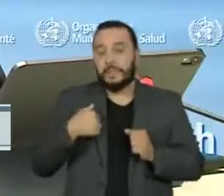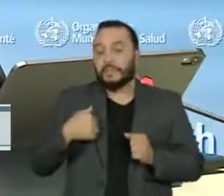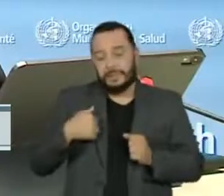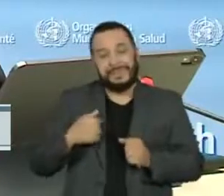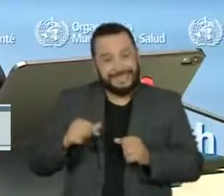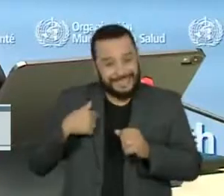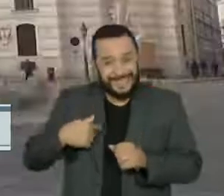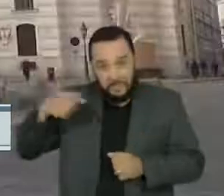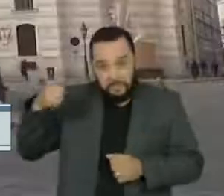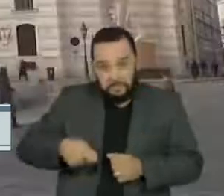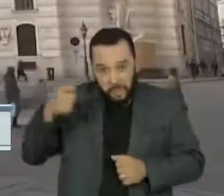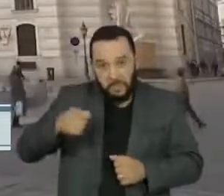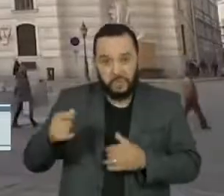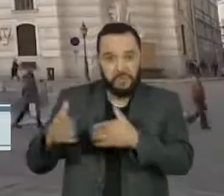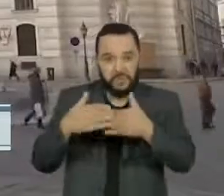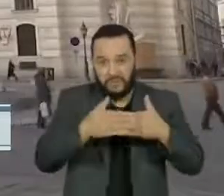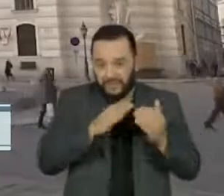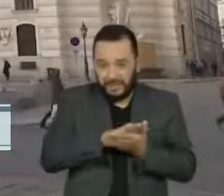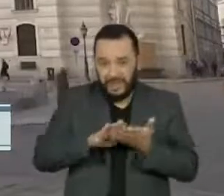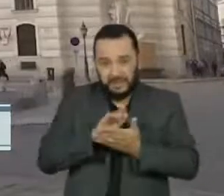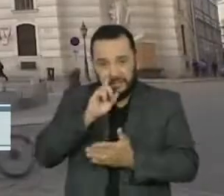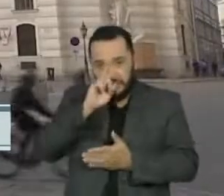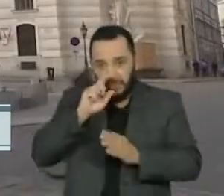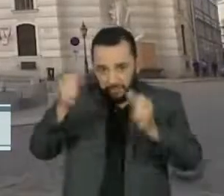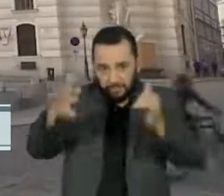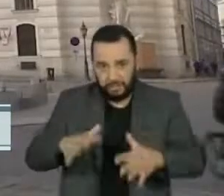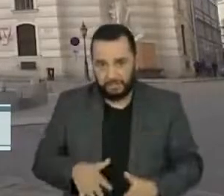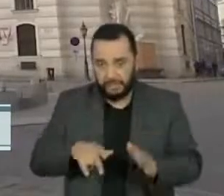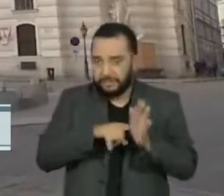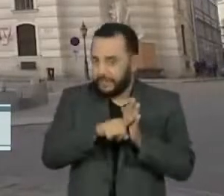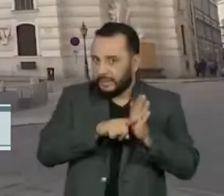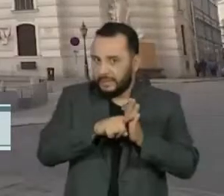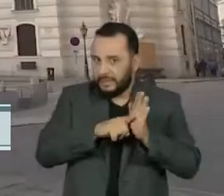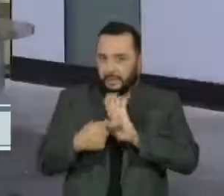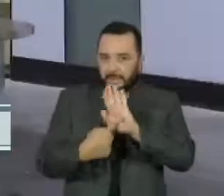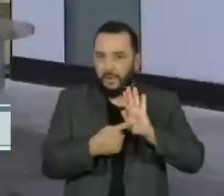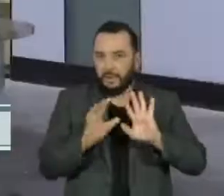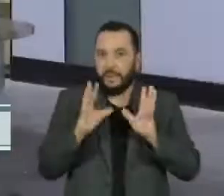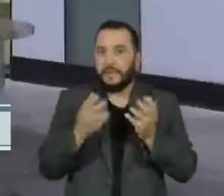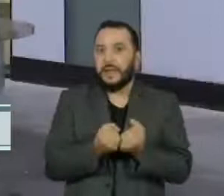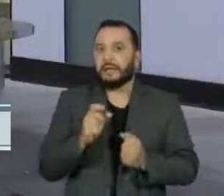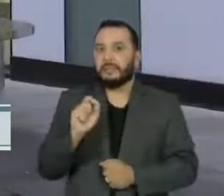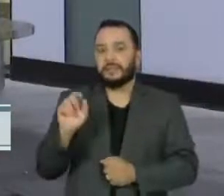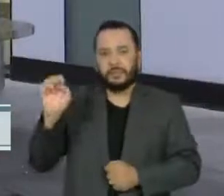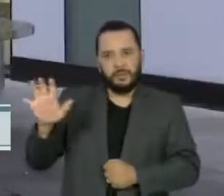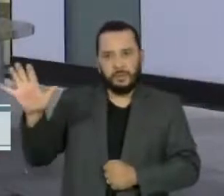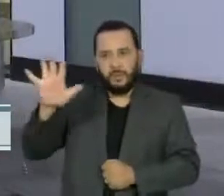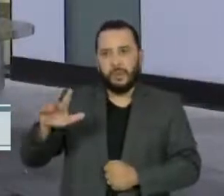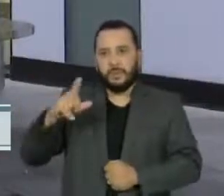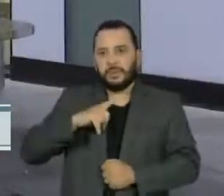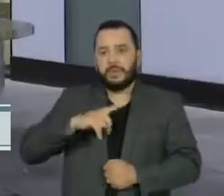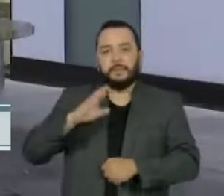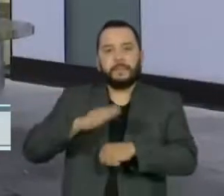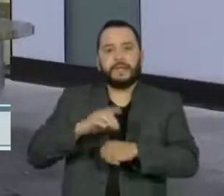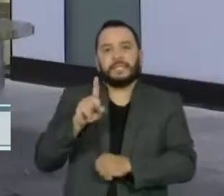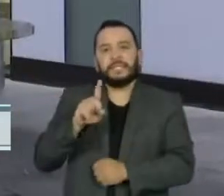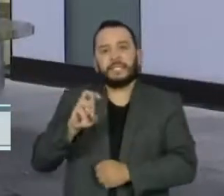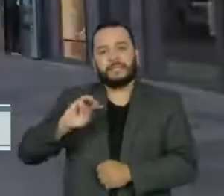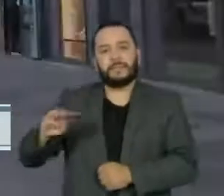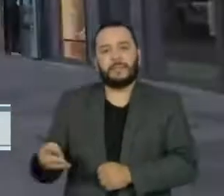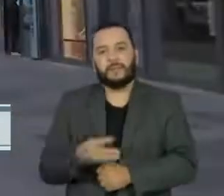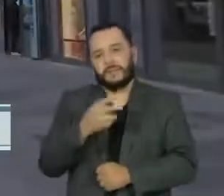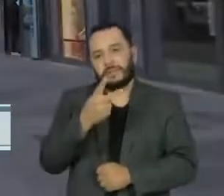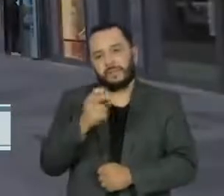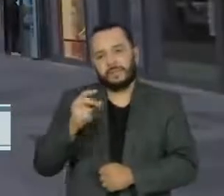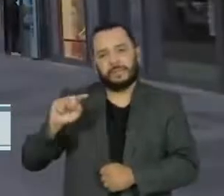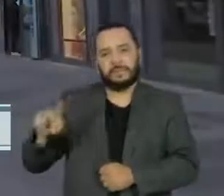consequências perigosas. De acordo com as últimas estatísticas da OMS, a Europa registrou mais de 15 milhões e